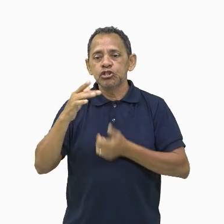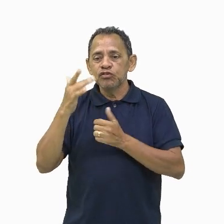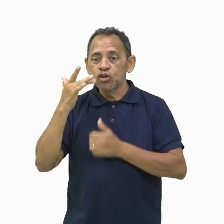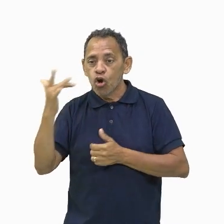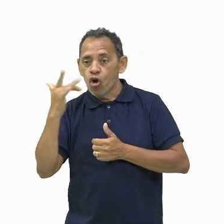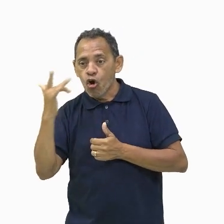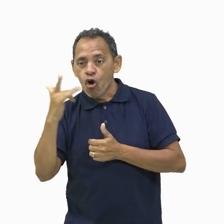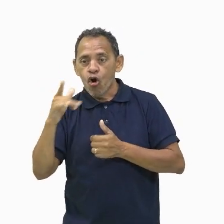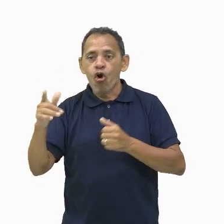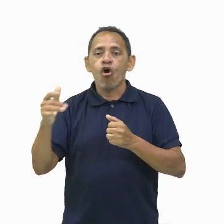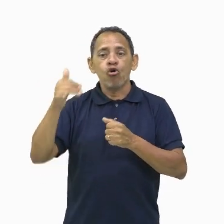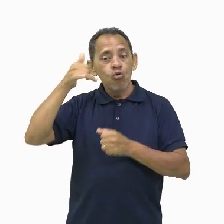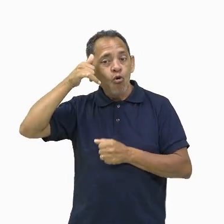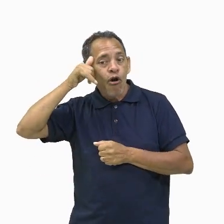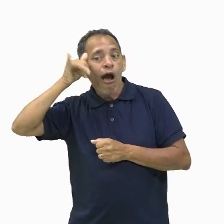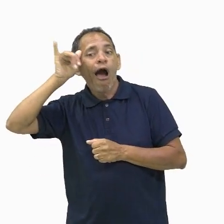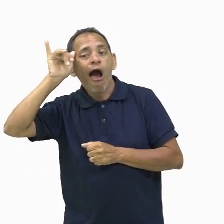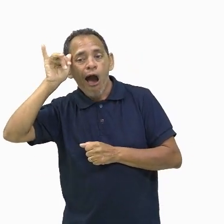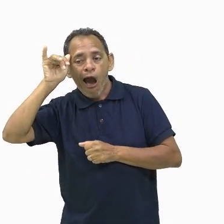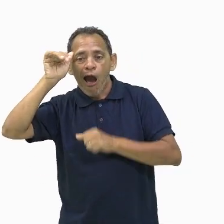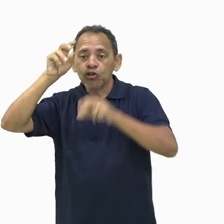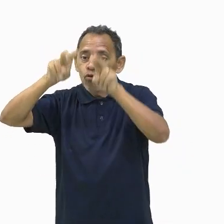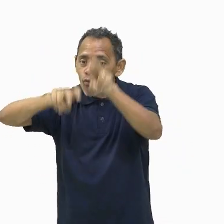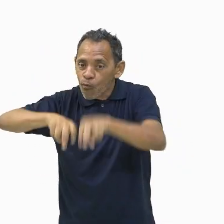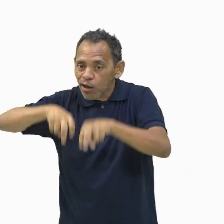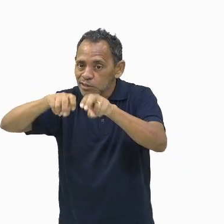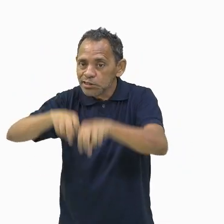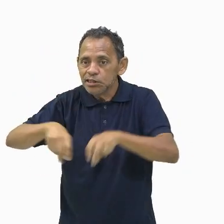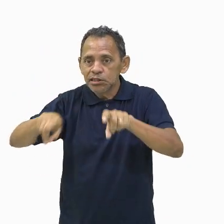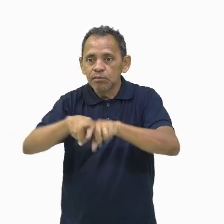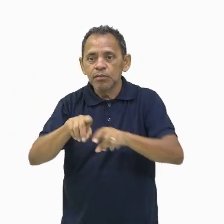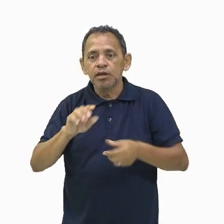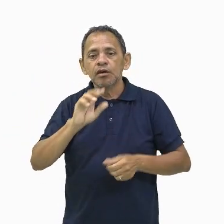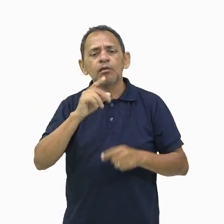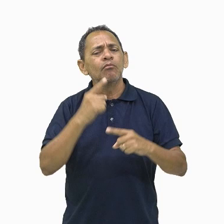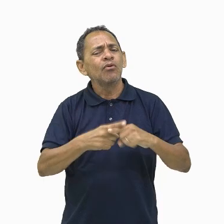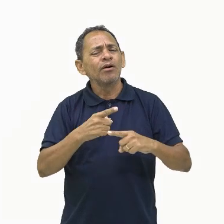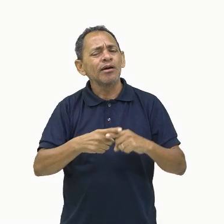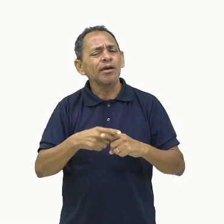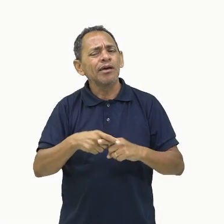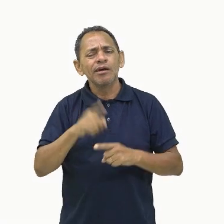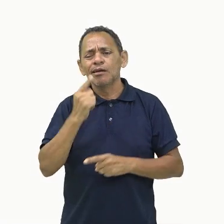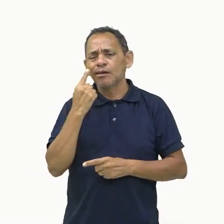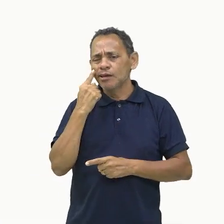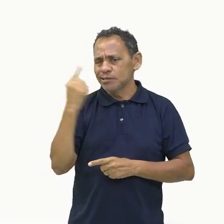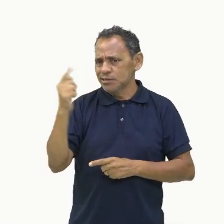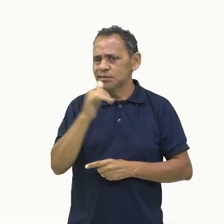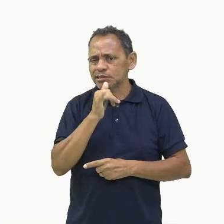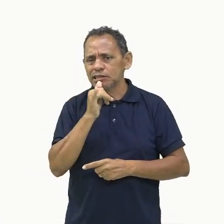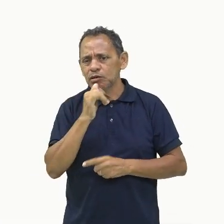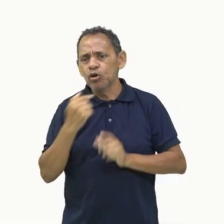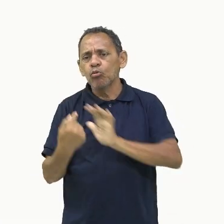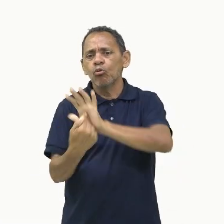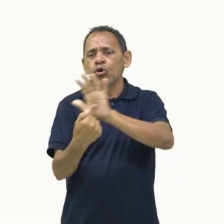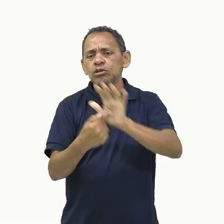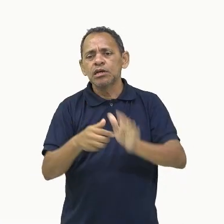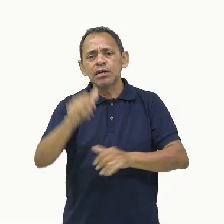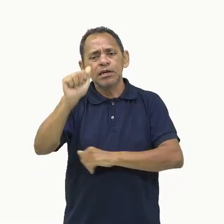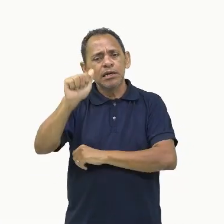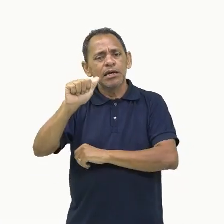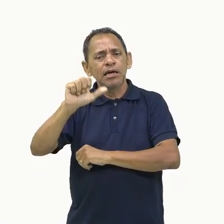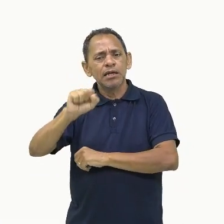fazendas. E aí nós temos um assíndeto. E por que que eu digo que eu tenho um assíndeto? Por que que eu digo que aqui temos uma situação em que